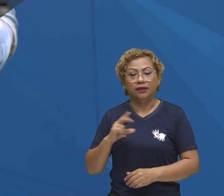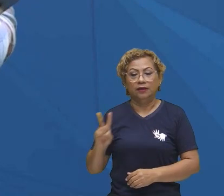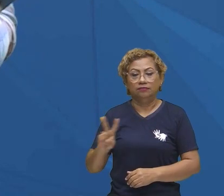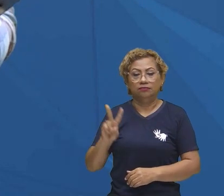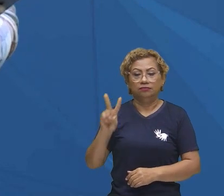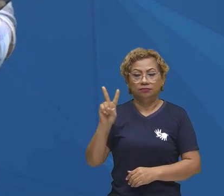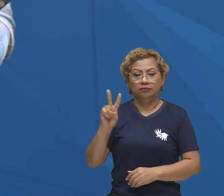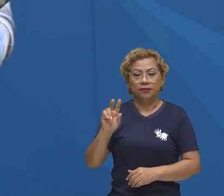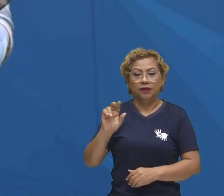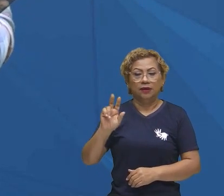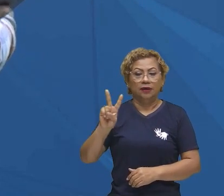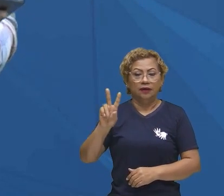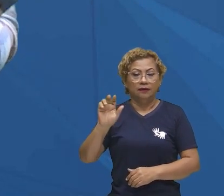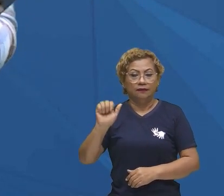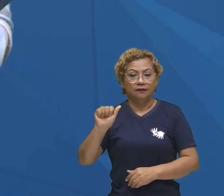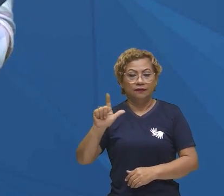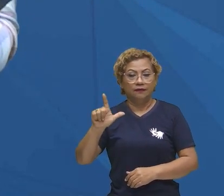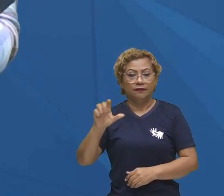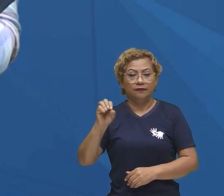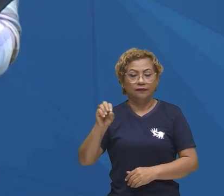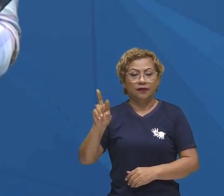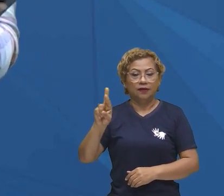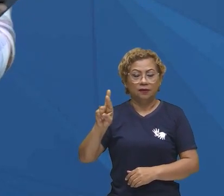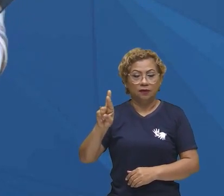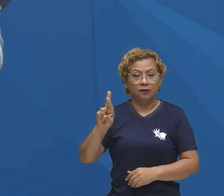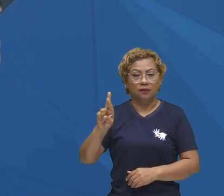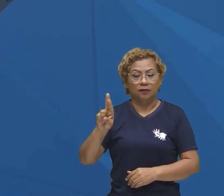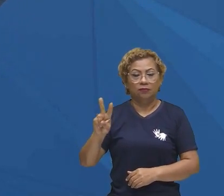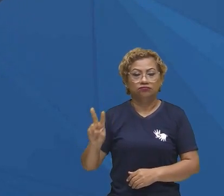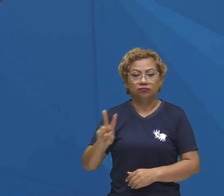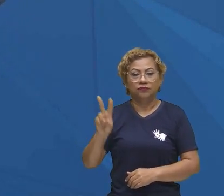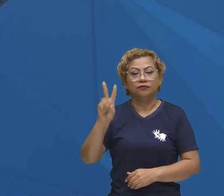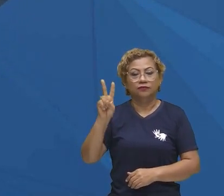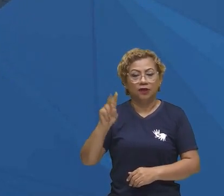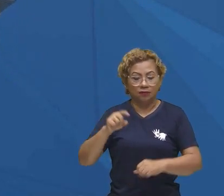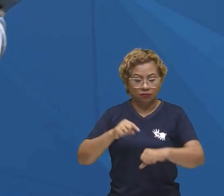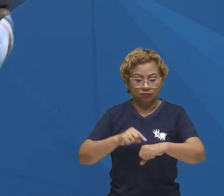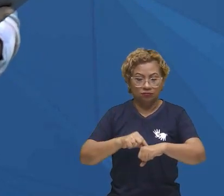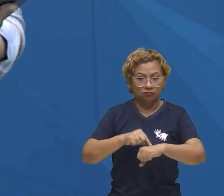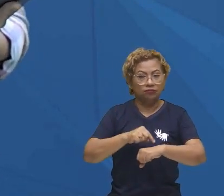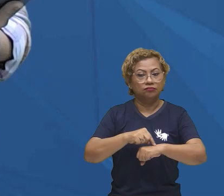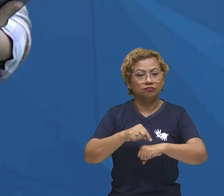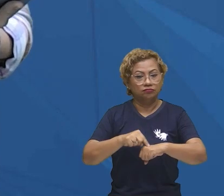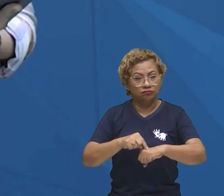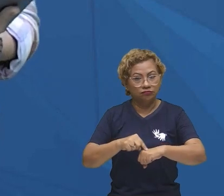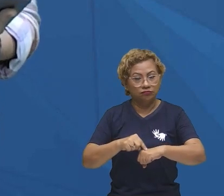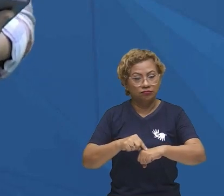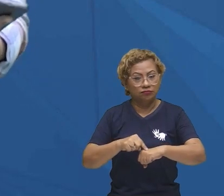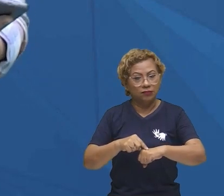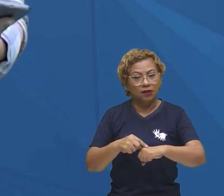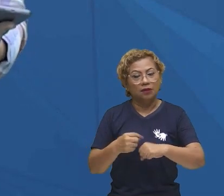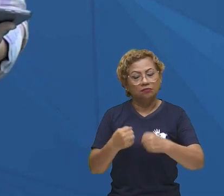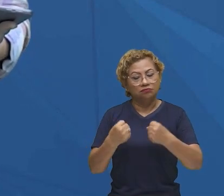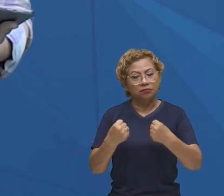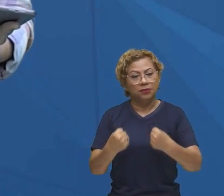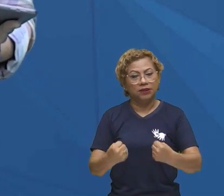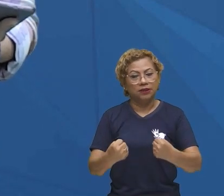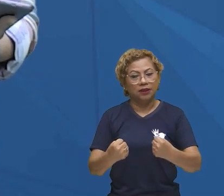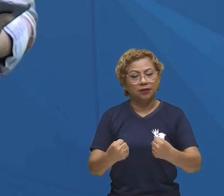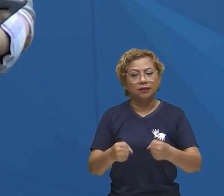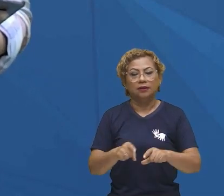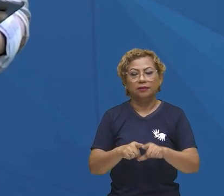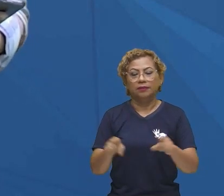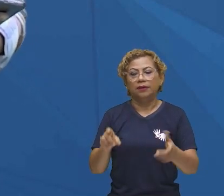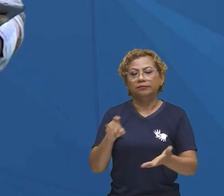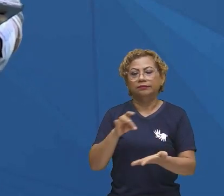um morango, não é? Olha só que legal, olha só que curioso, porque parece que é um volume grande, que traz um grande peso, mas na verdade não,